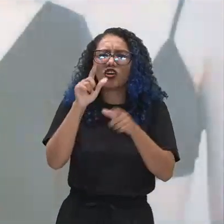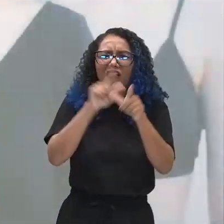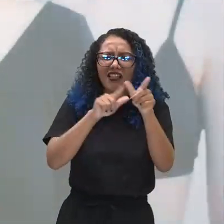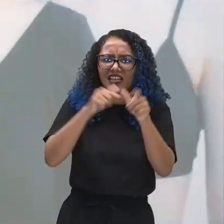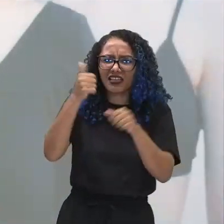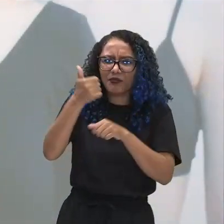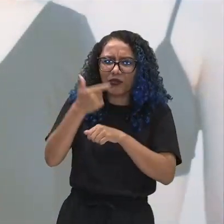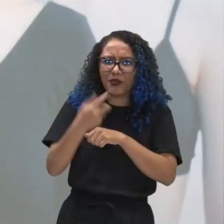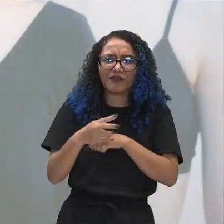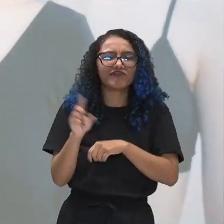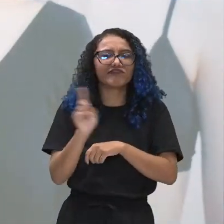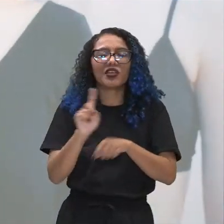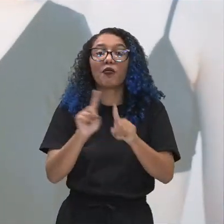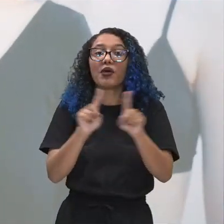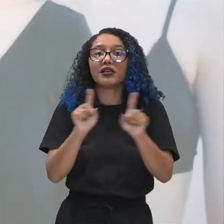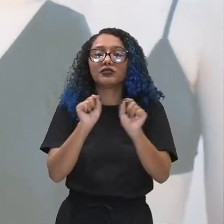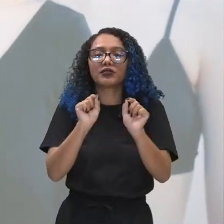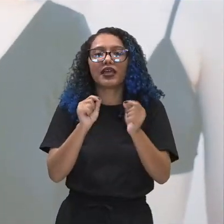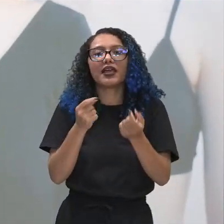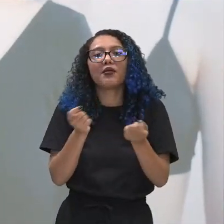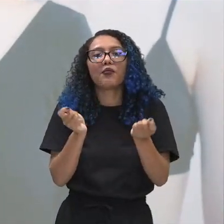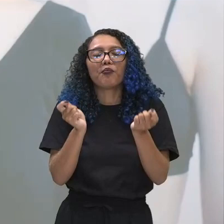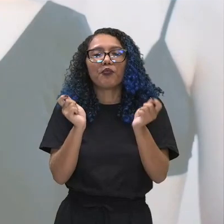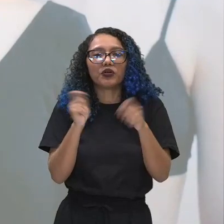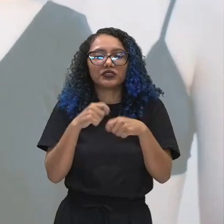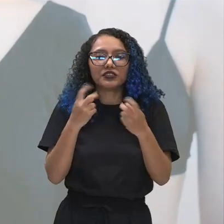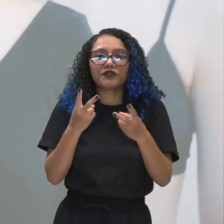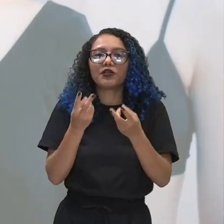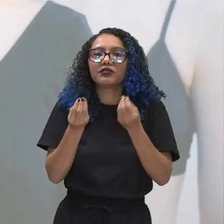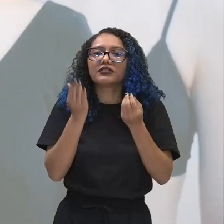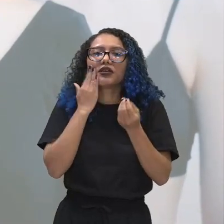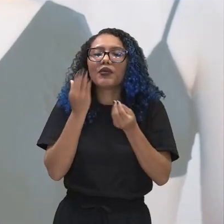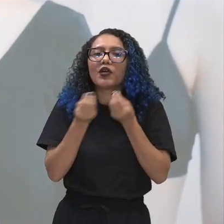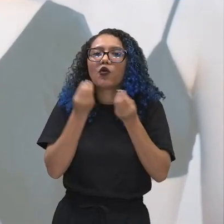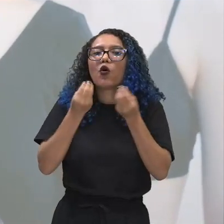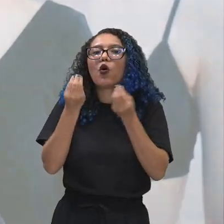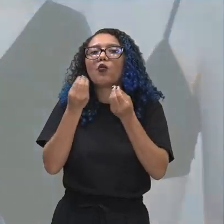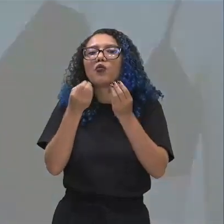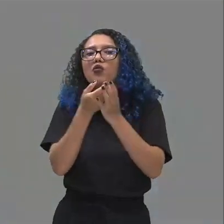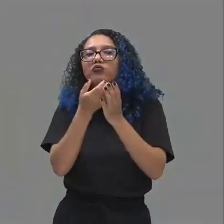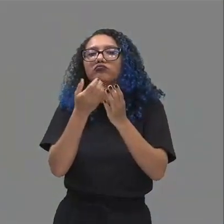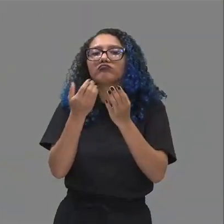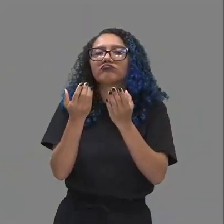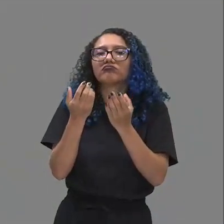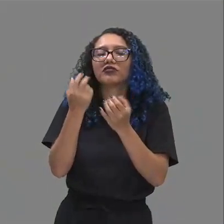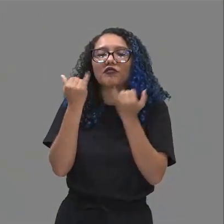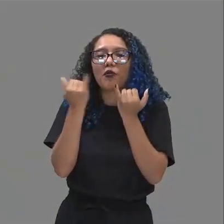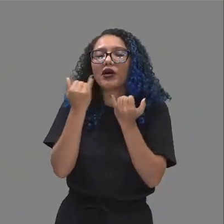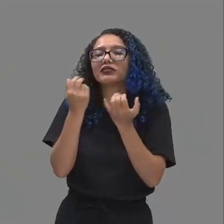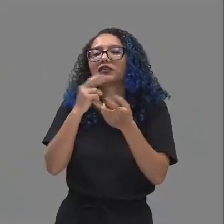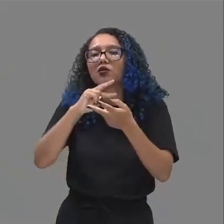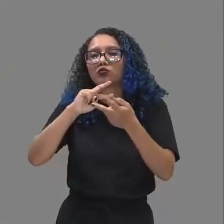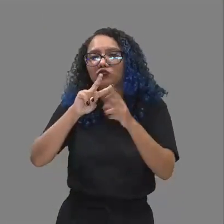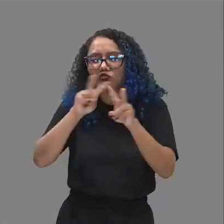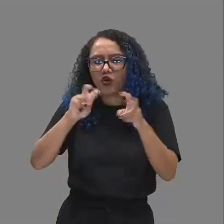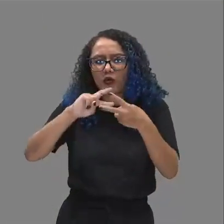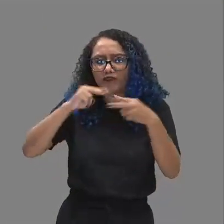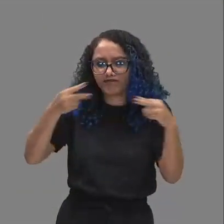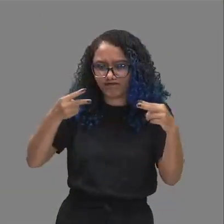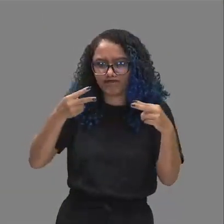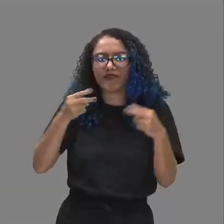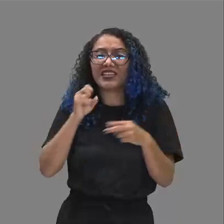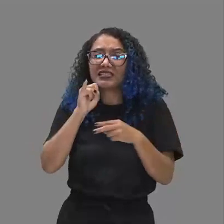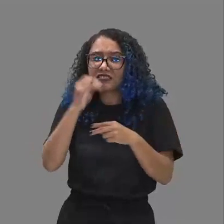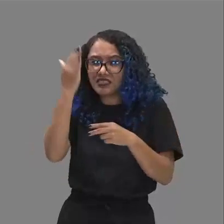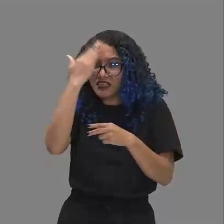que nos guia através dos mistérios da hereditariedade e da biologia. Compreendendo-a, podemos desvendar